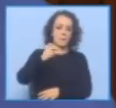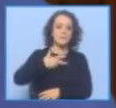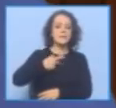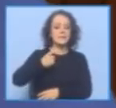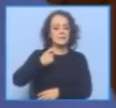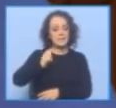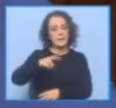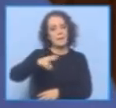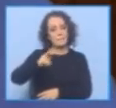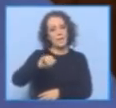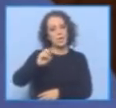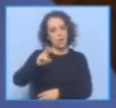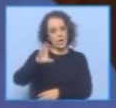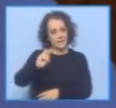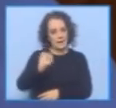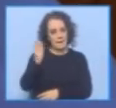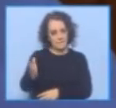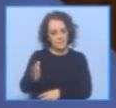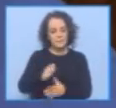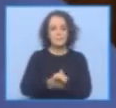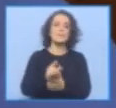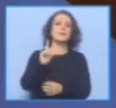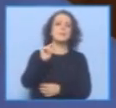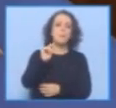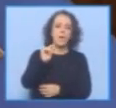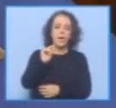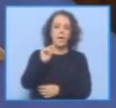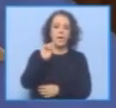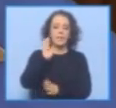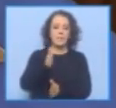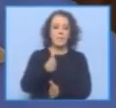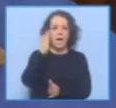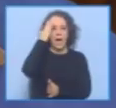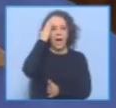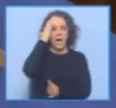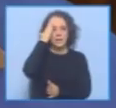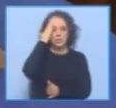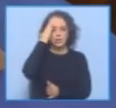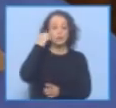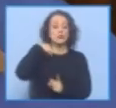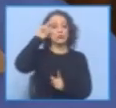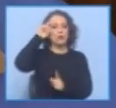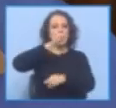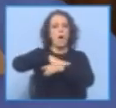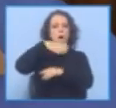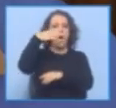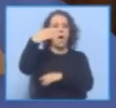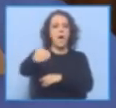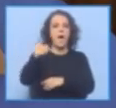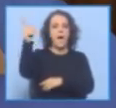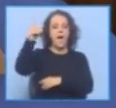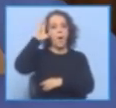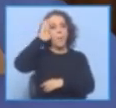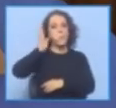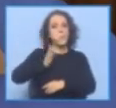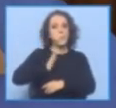Maiorca. E depois, por exemplo, deviam ter um foco, me parece que de Potsop, que era do quartel de artilharia,